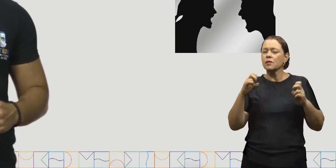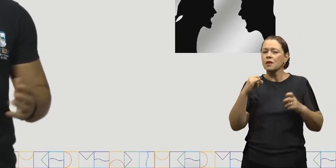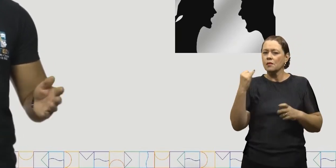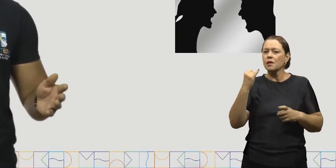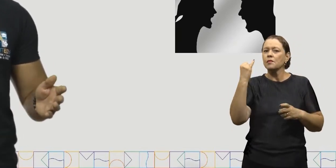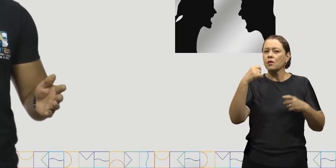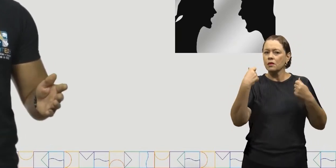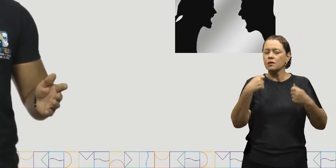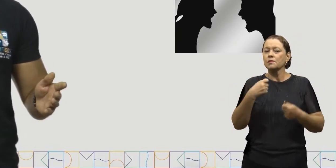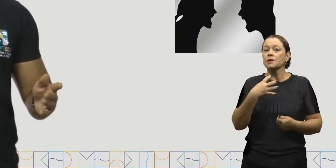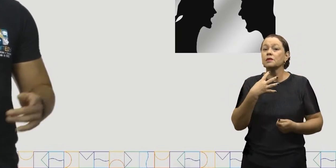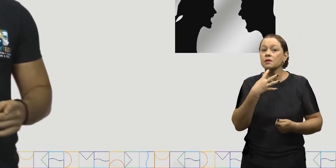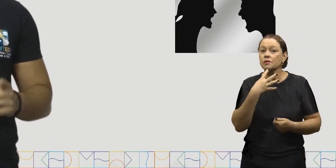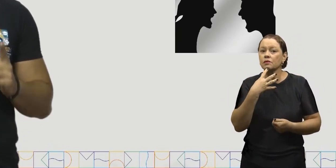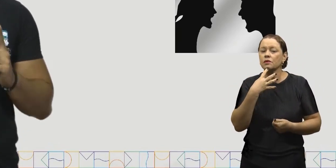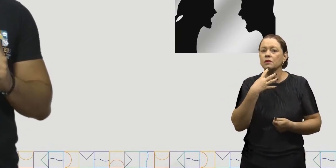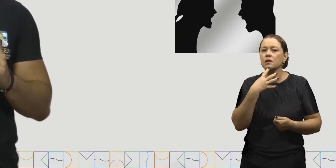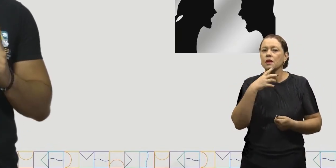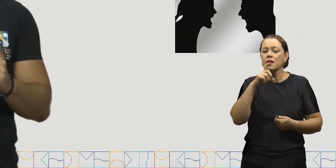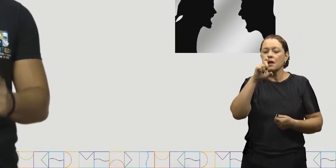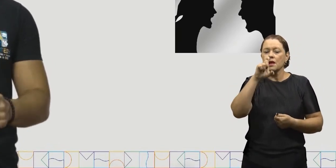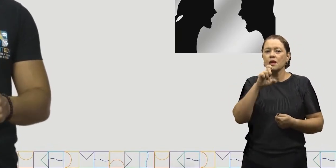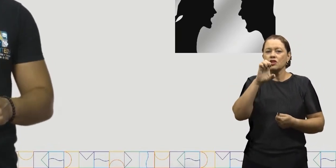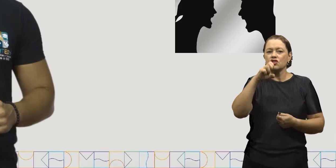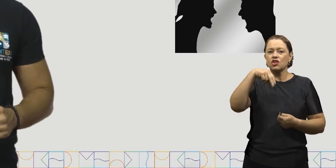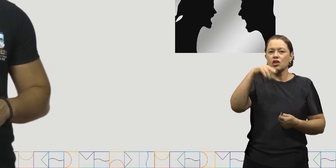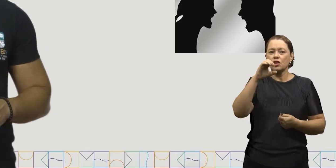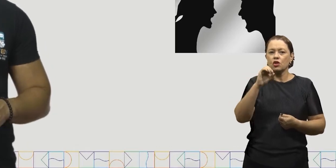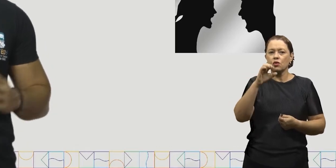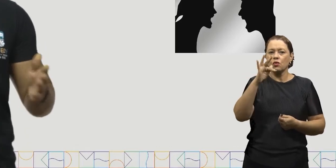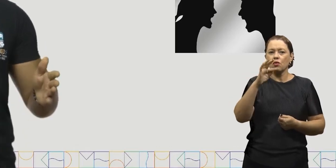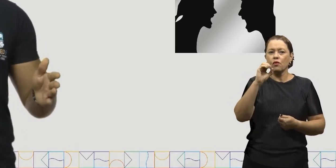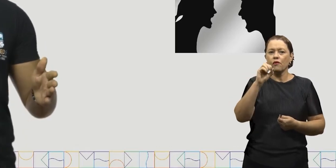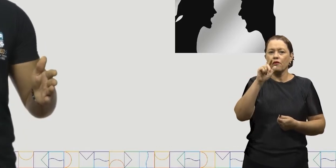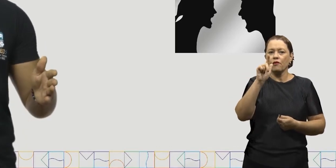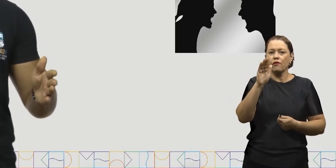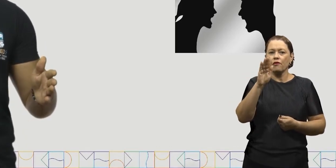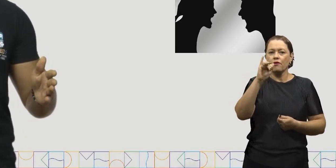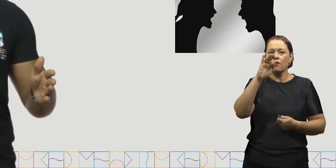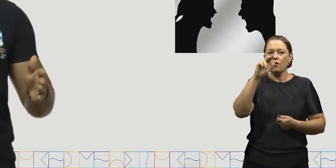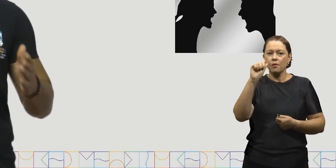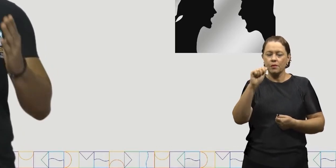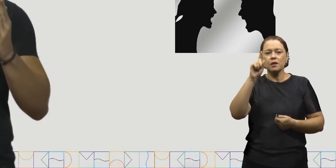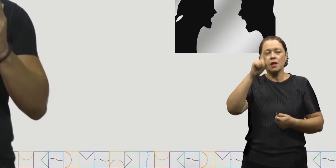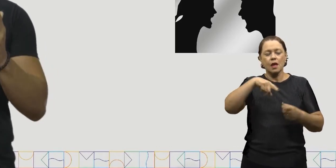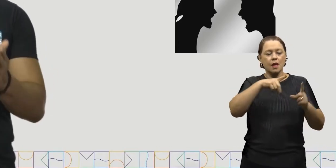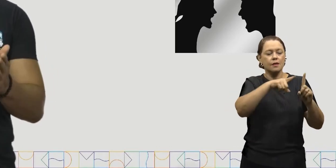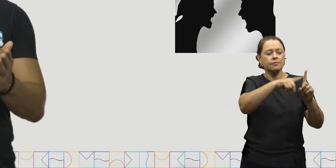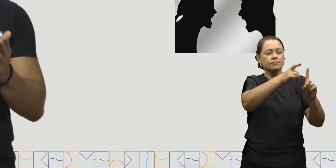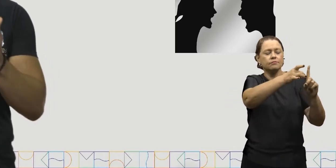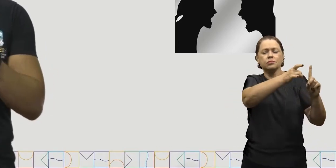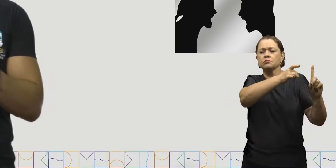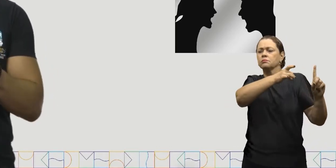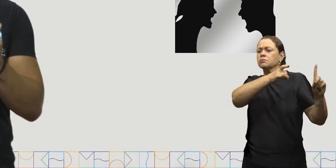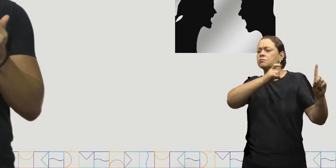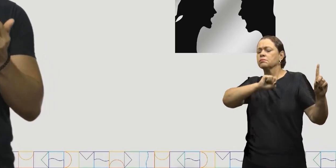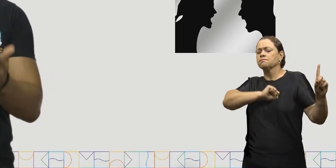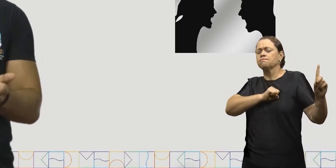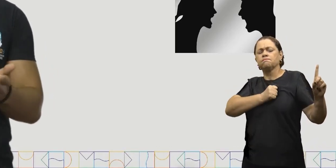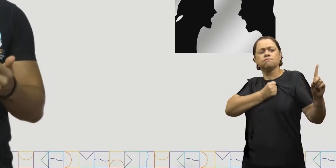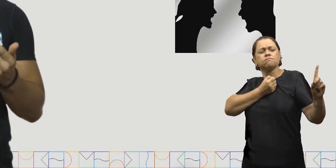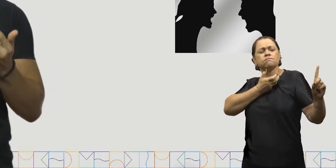delicado que devemos tratar. É sobre a xenofobia. E o que é xenofobia? Ela é um medo ou ódio